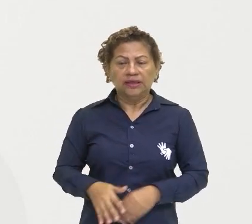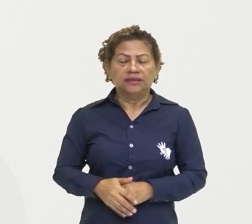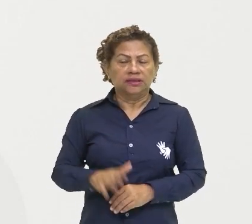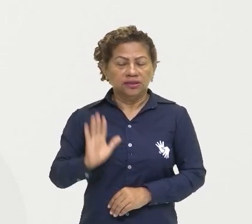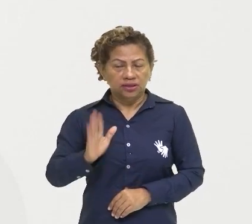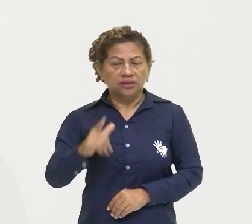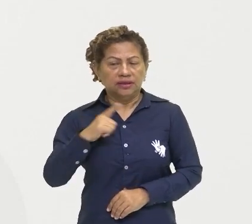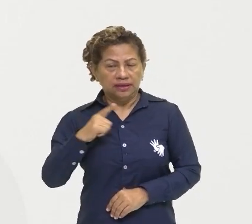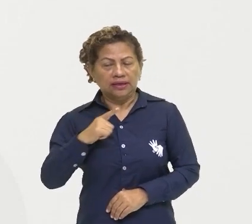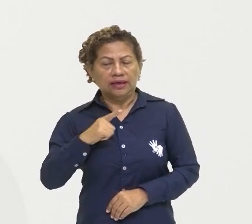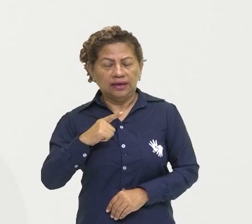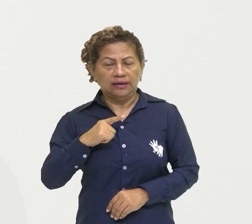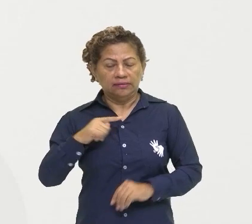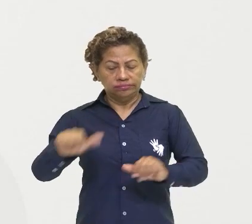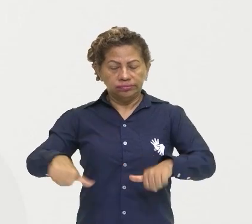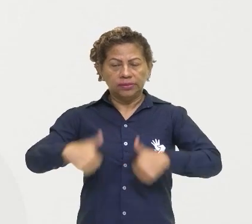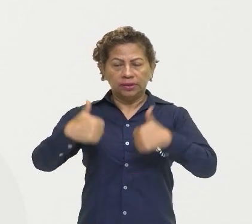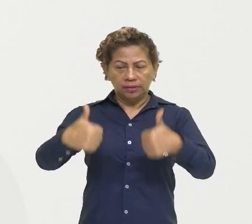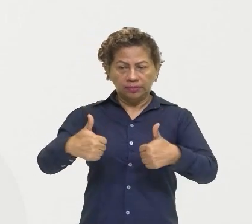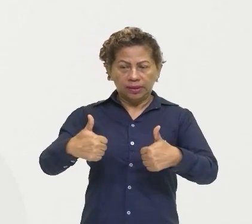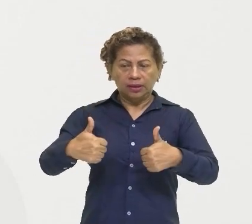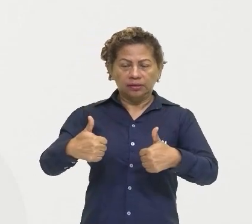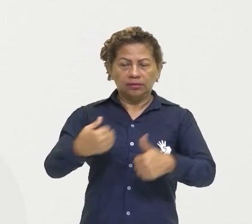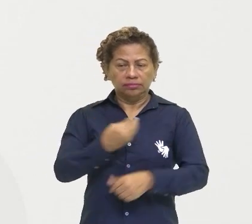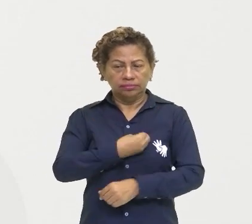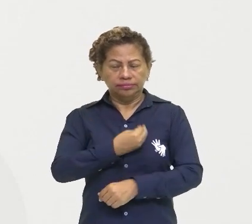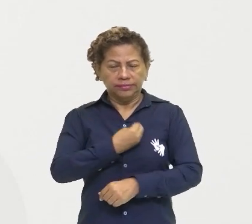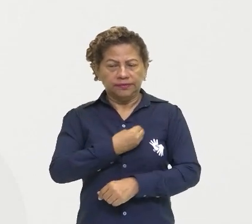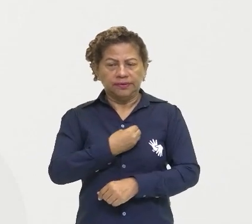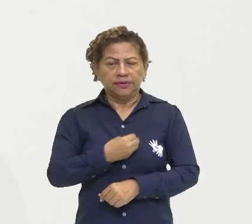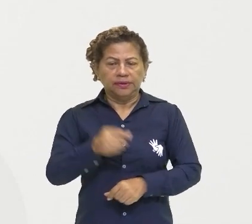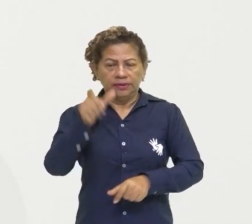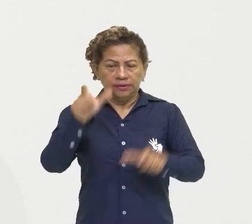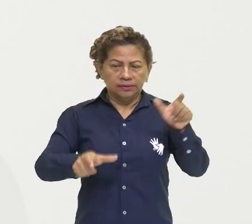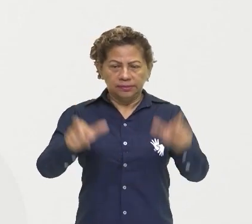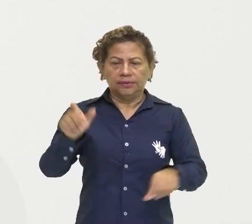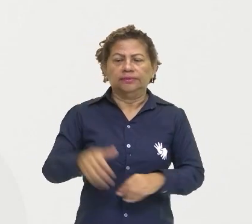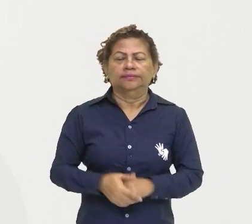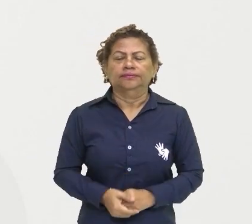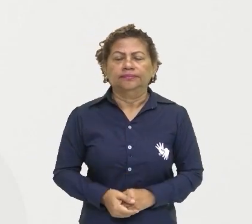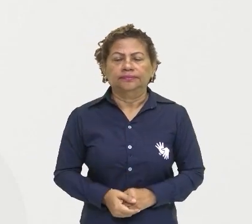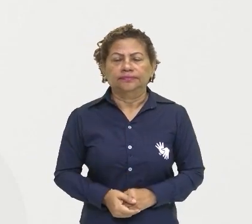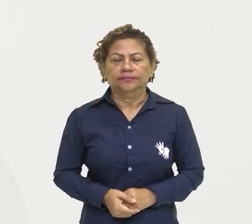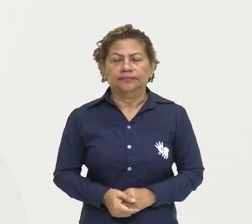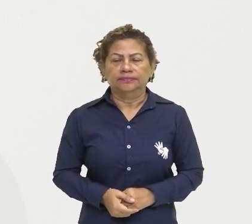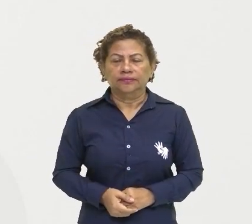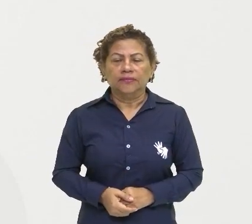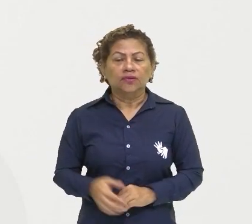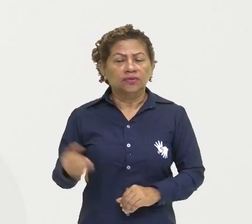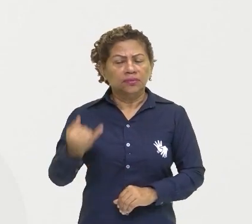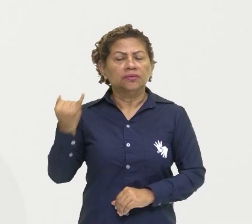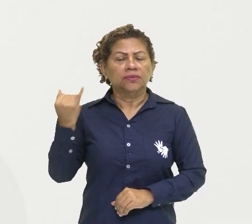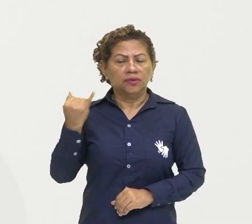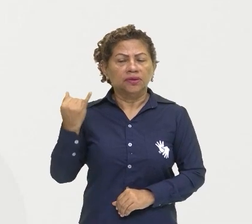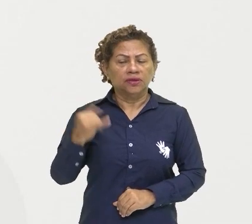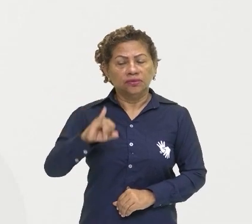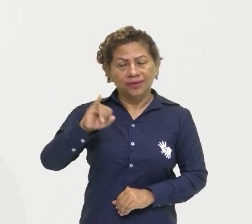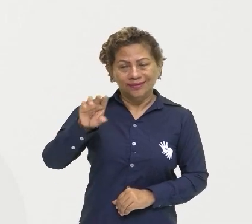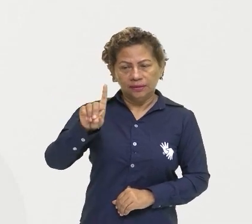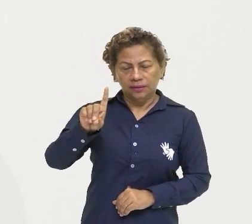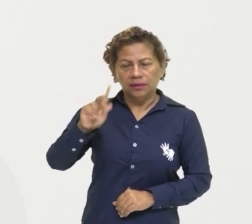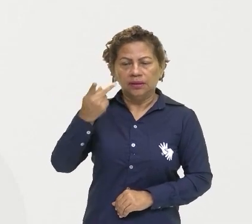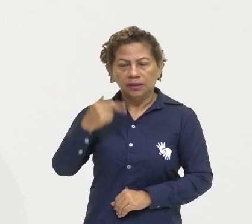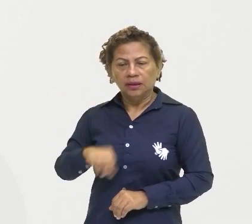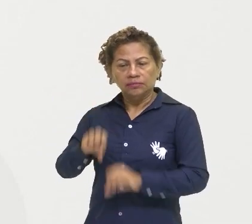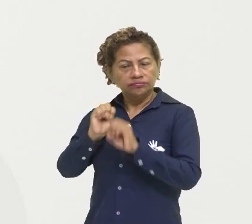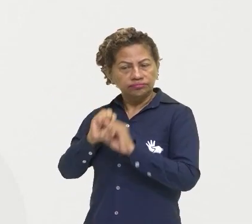outro fator, que a gente leva em consideração para cálculo do IDH é a educação, e aí isso é aferido,